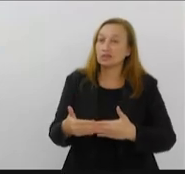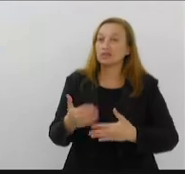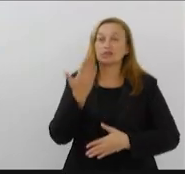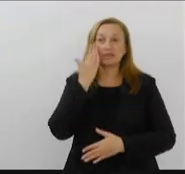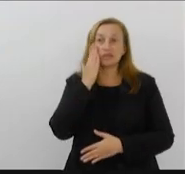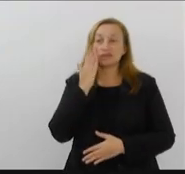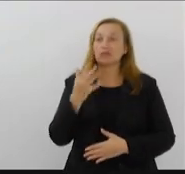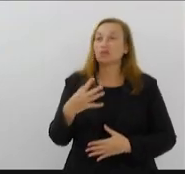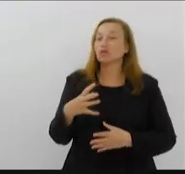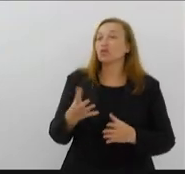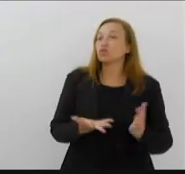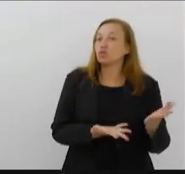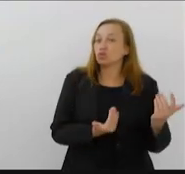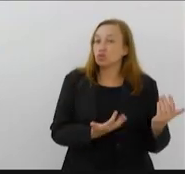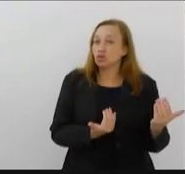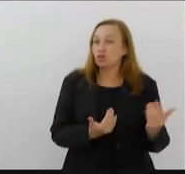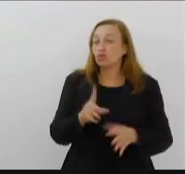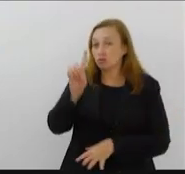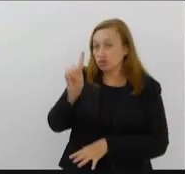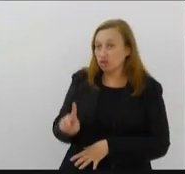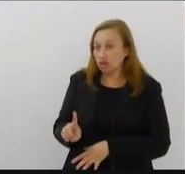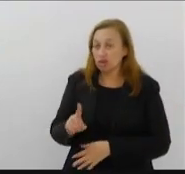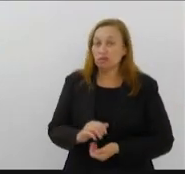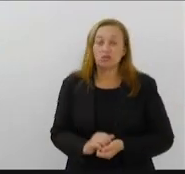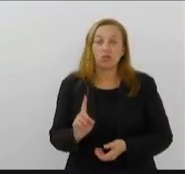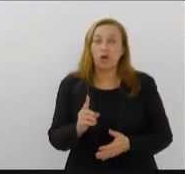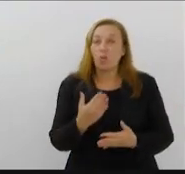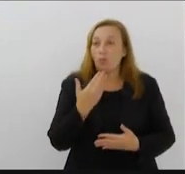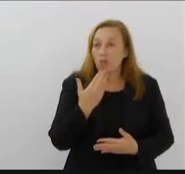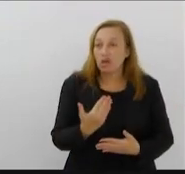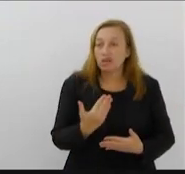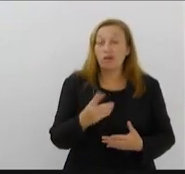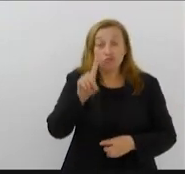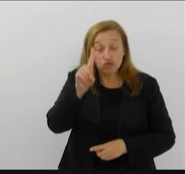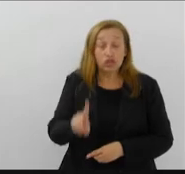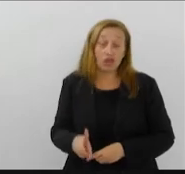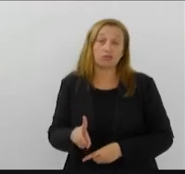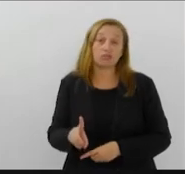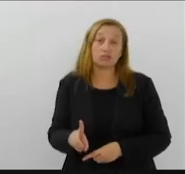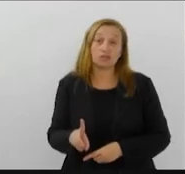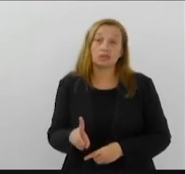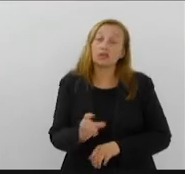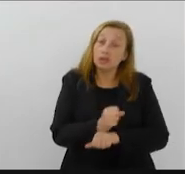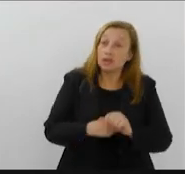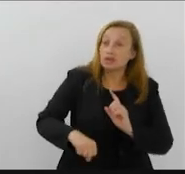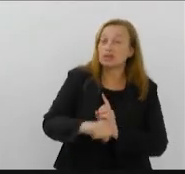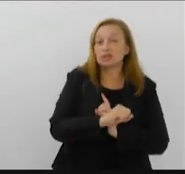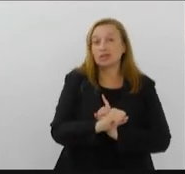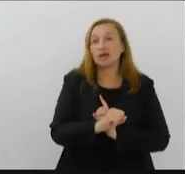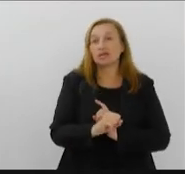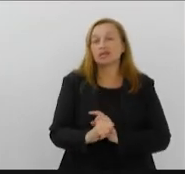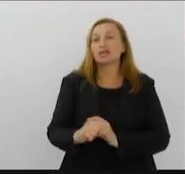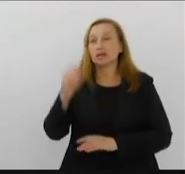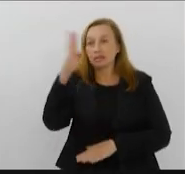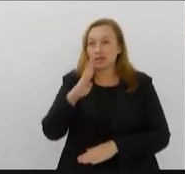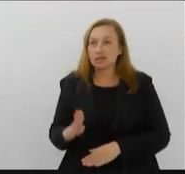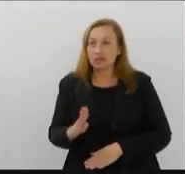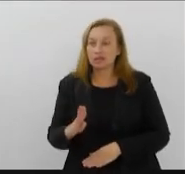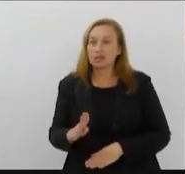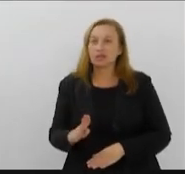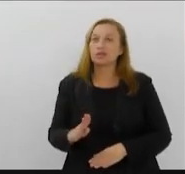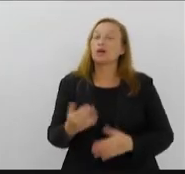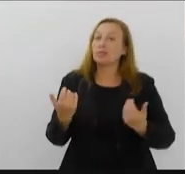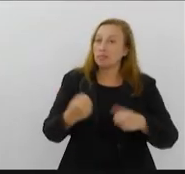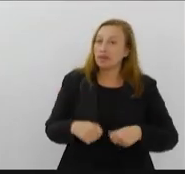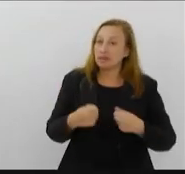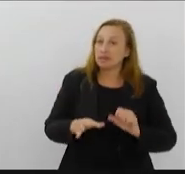entendimento de jovens como sujeito de direito. Então, não é um favor, é um direito, e que a sociedade brasileira e o Estado brasileiro